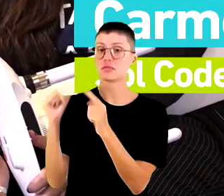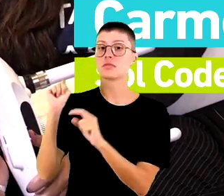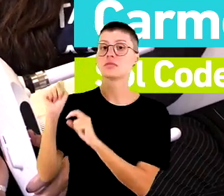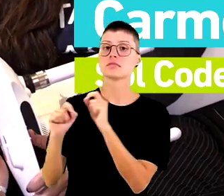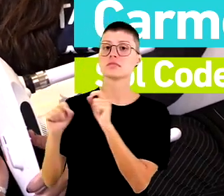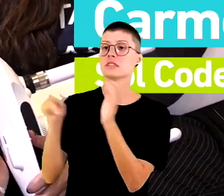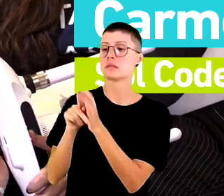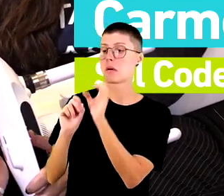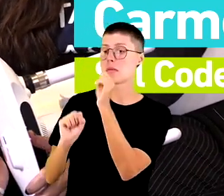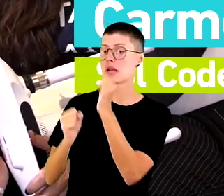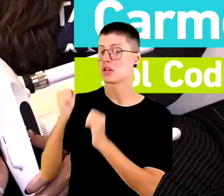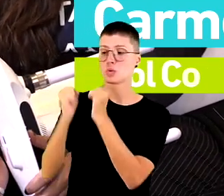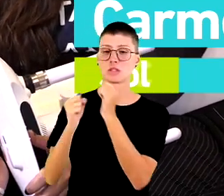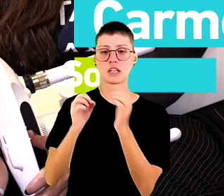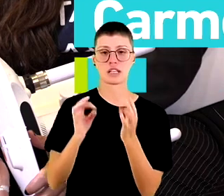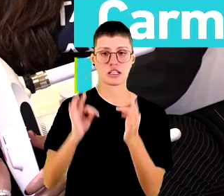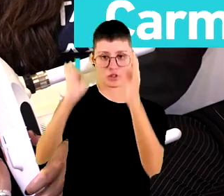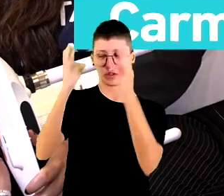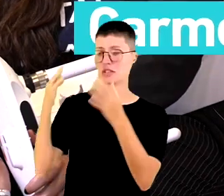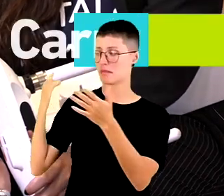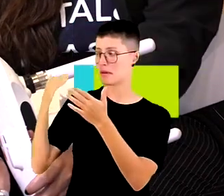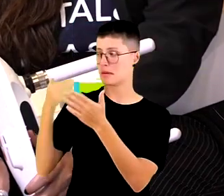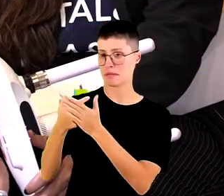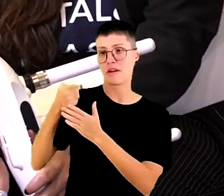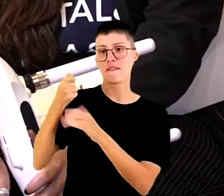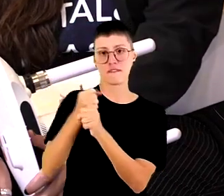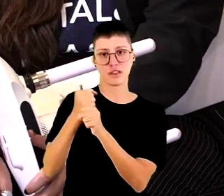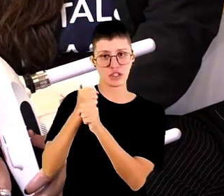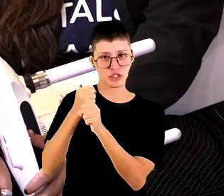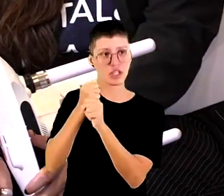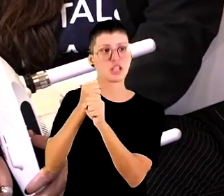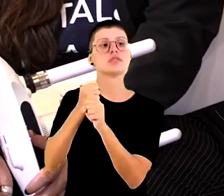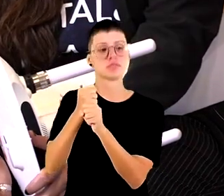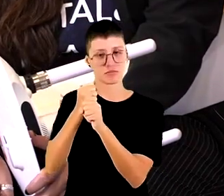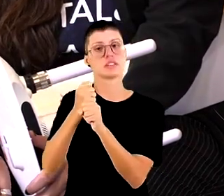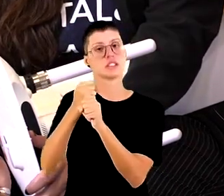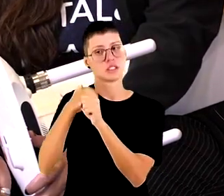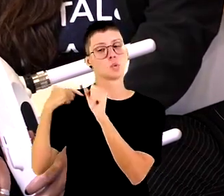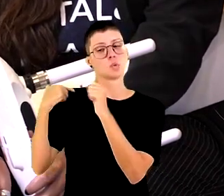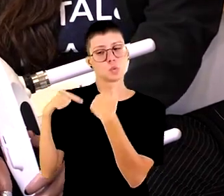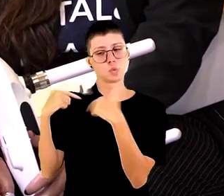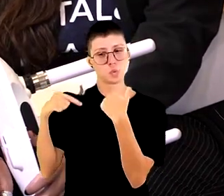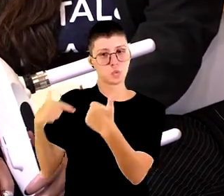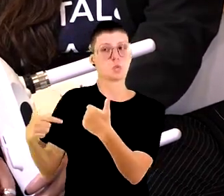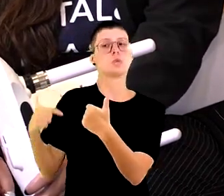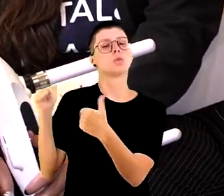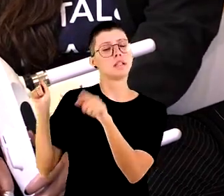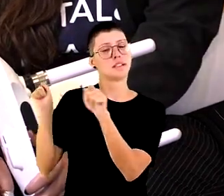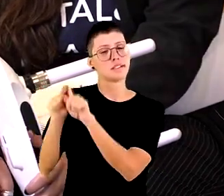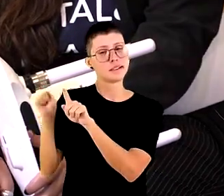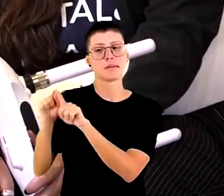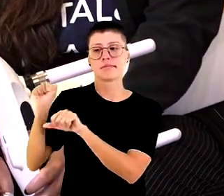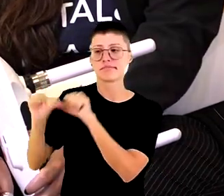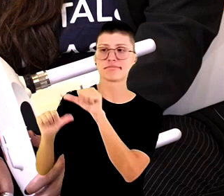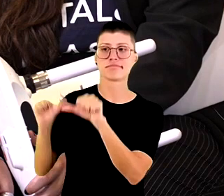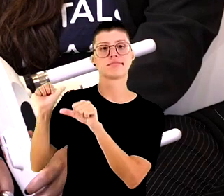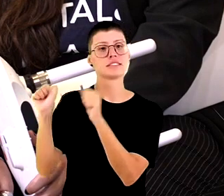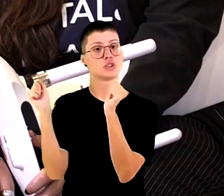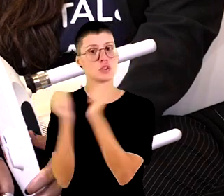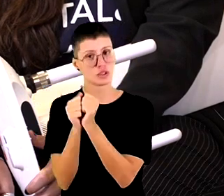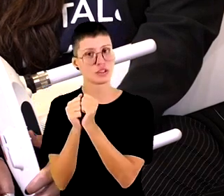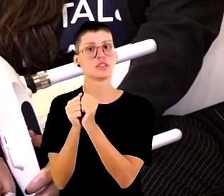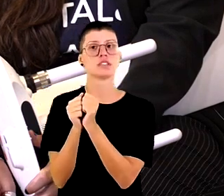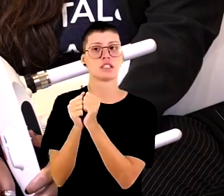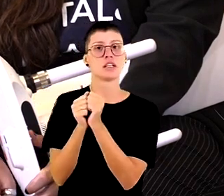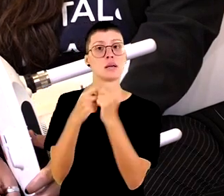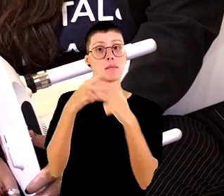Eu fui quase 20 anos Oracle, Fabrício passou por várias delas. Silvio Genesini, inclusive, foi o nosso presidente na Oracle durante